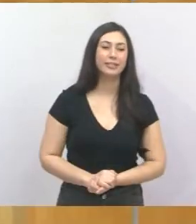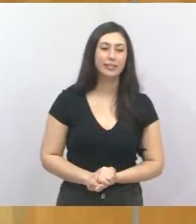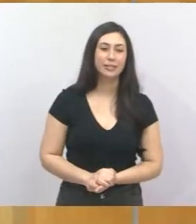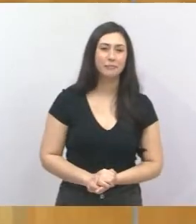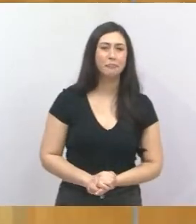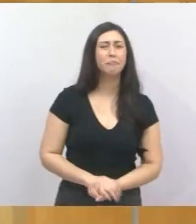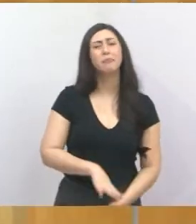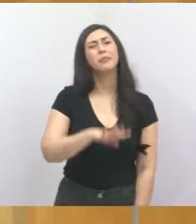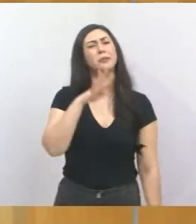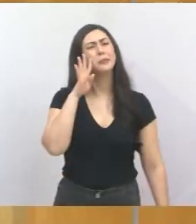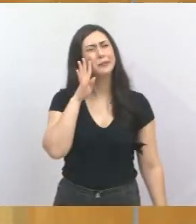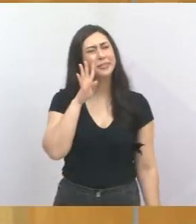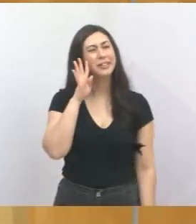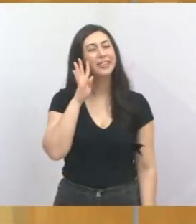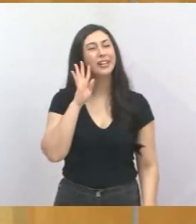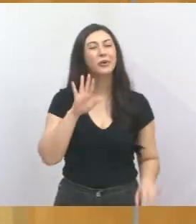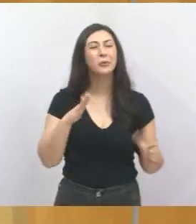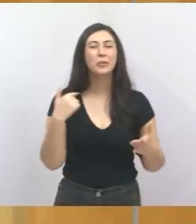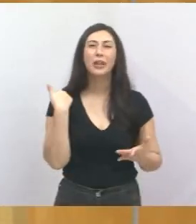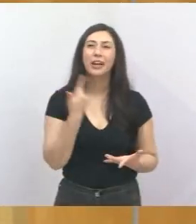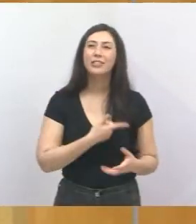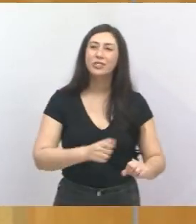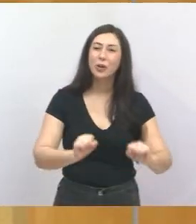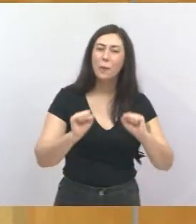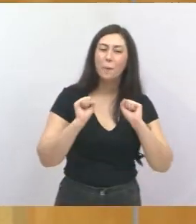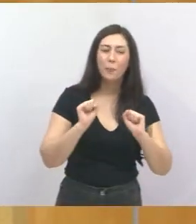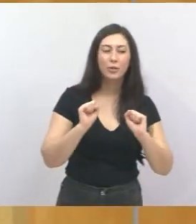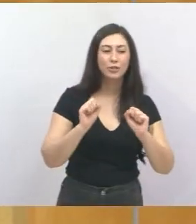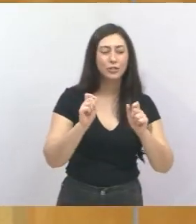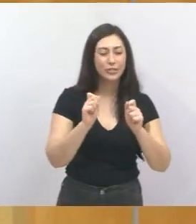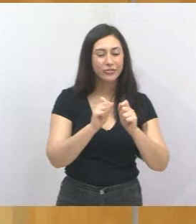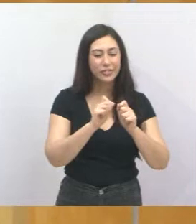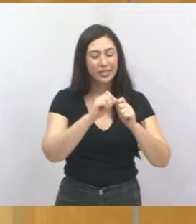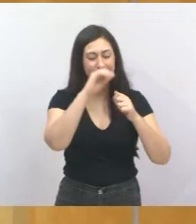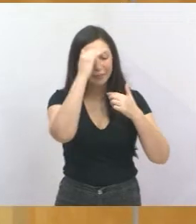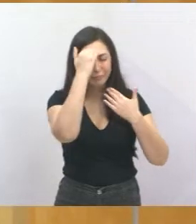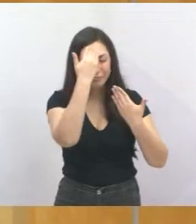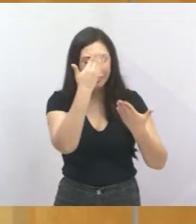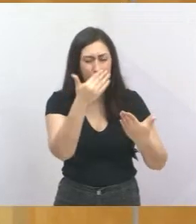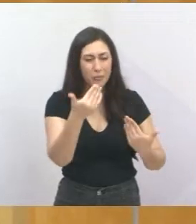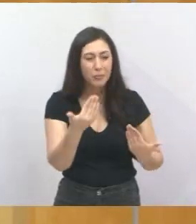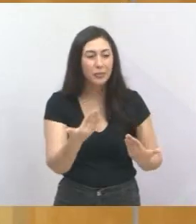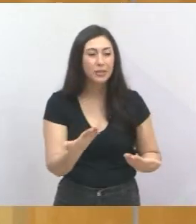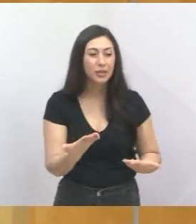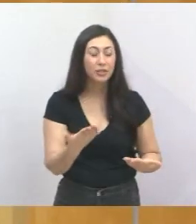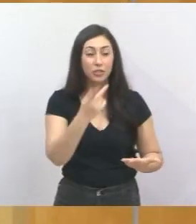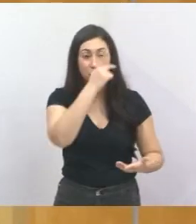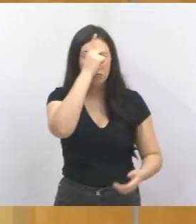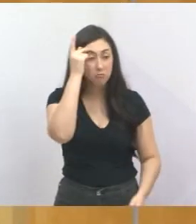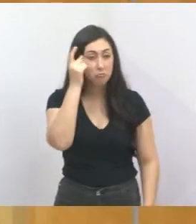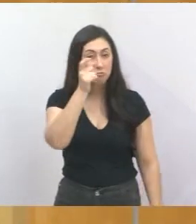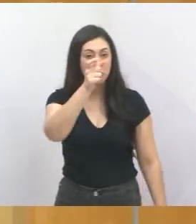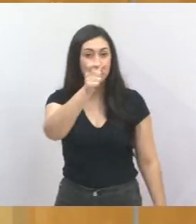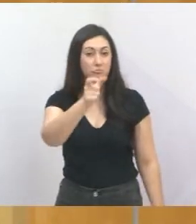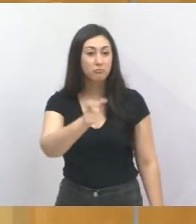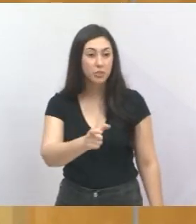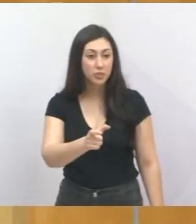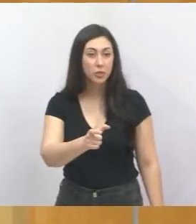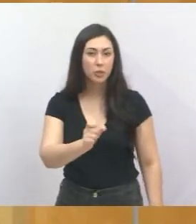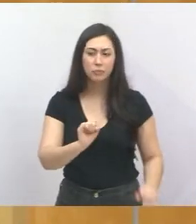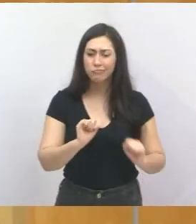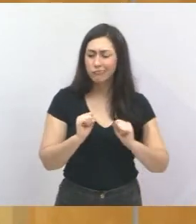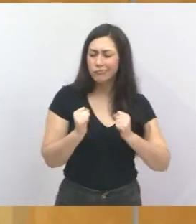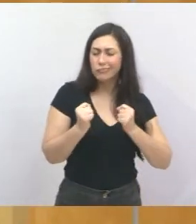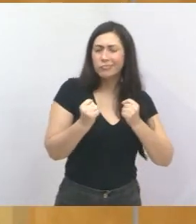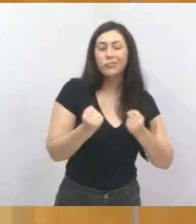Como é bacana quando a gente pode fazer uma justa homenagem a uma pessoa que se